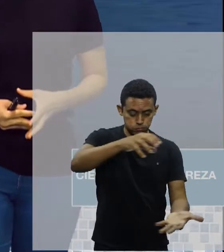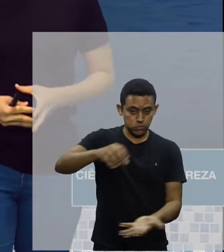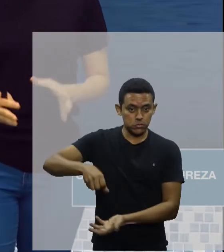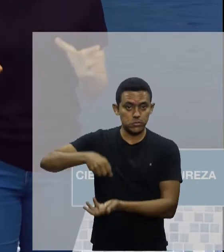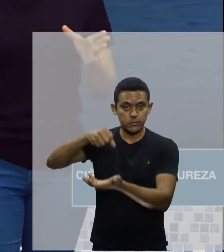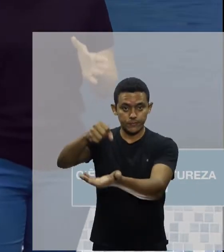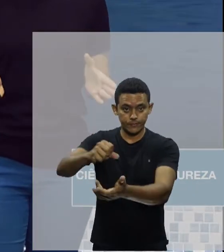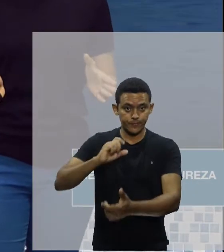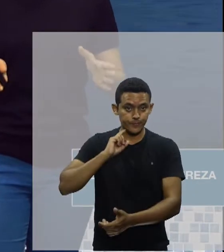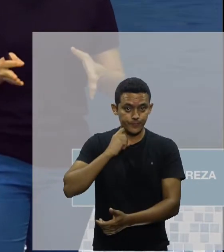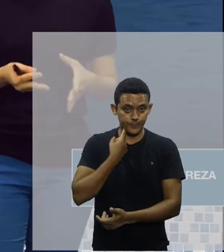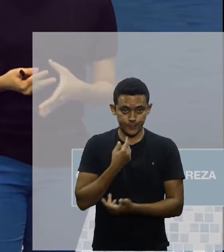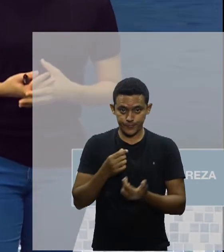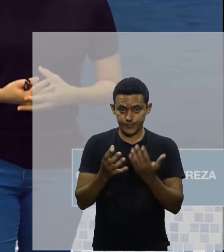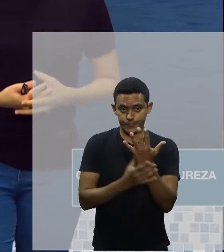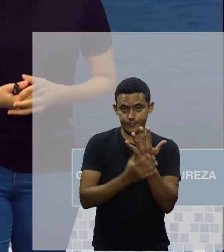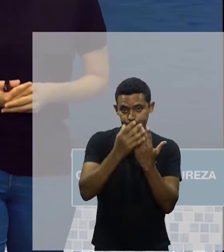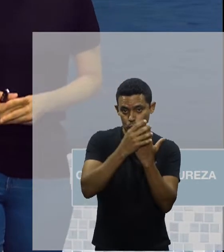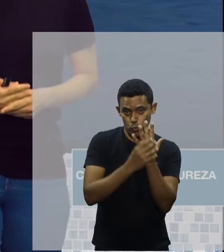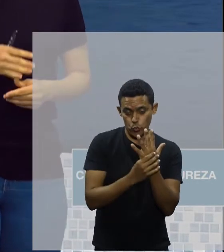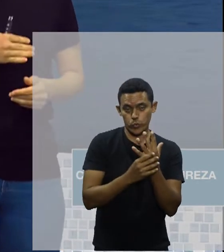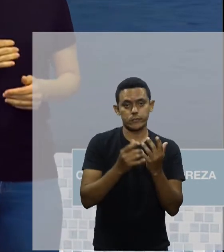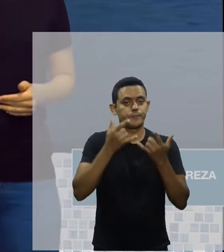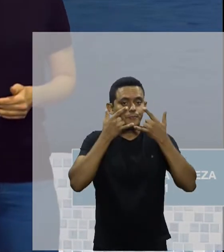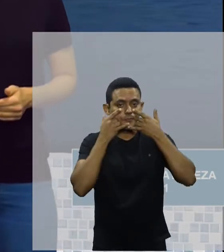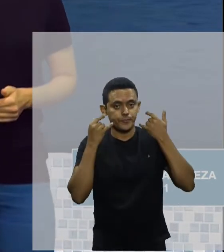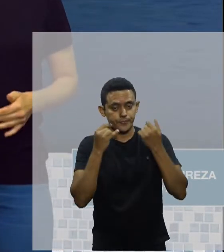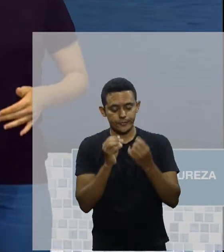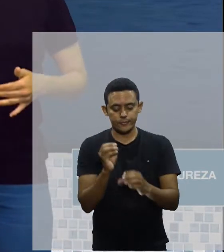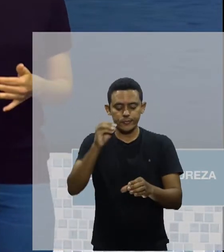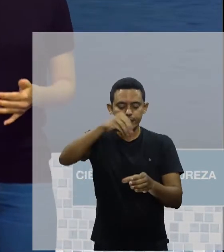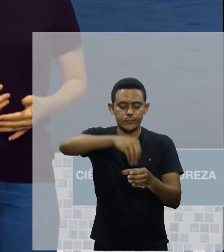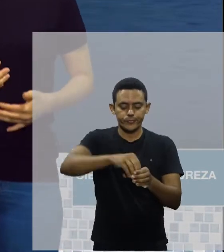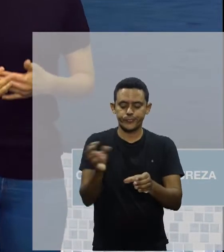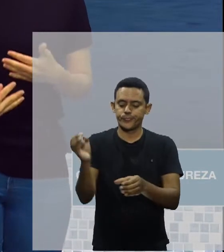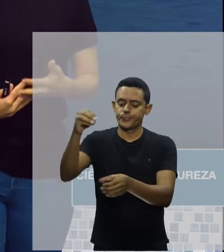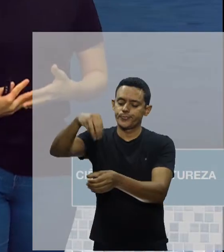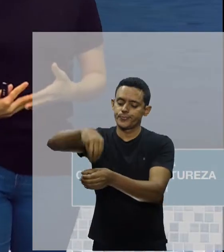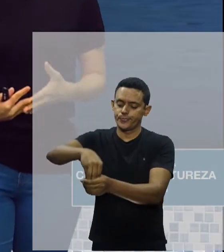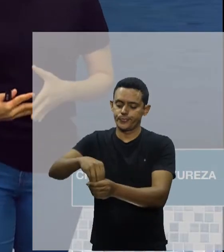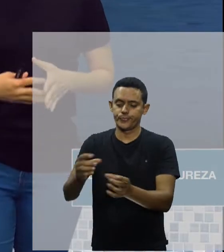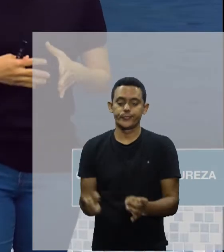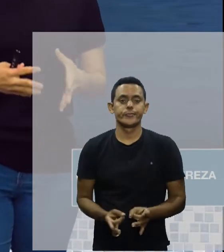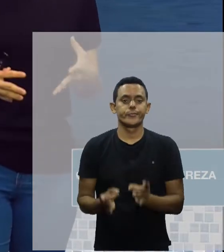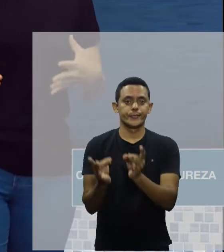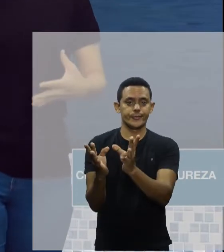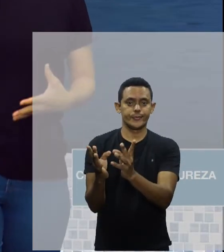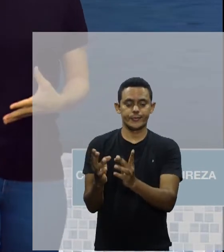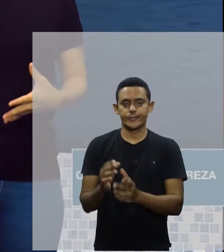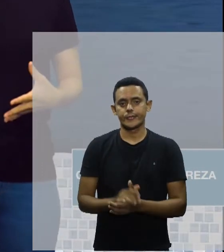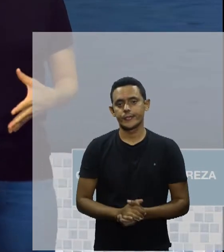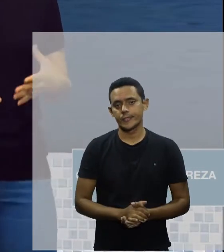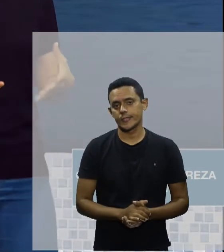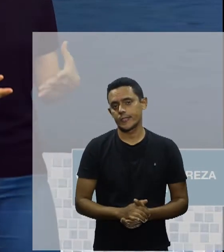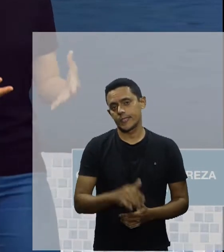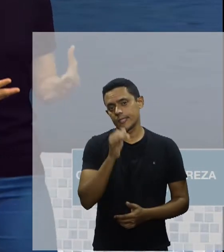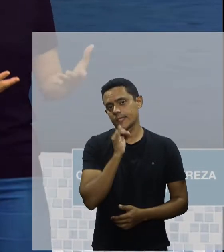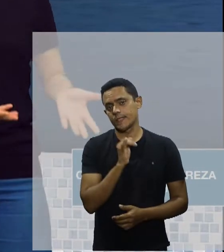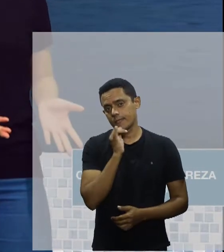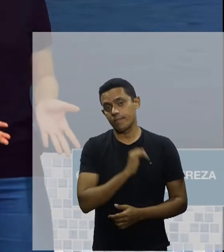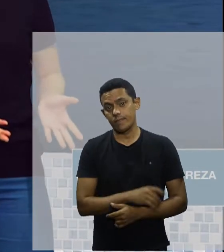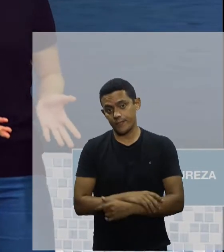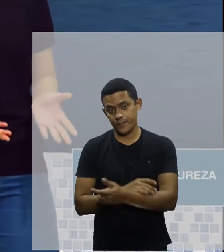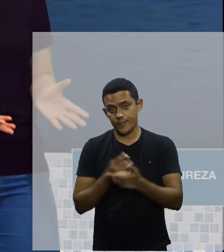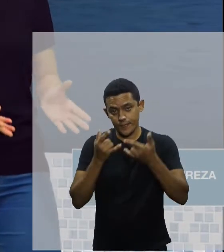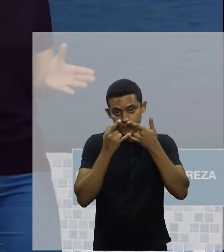luvas, tá? A gente vê aí um banner em que tem os passos do descarte desses materiais. Máscaras e luvas são chamadas